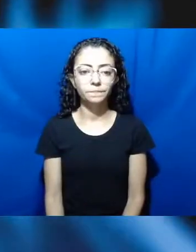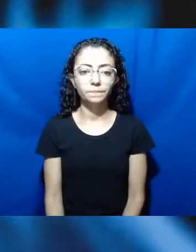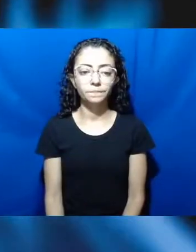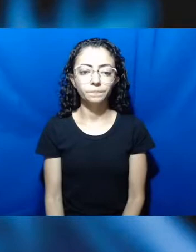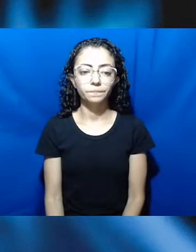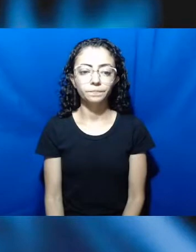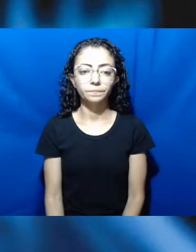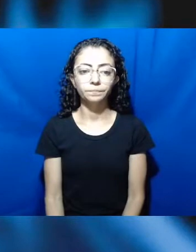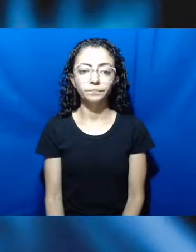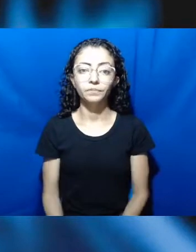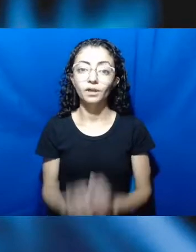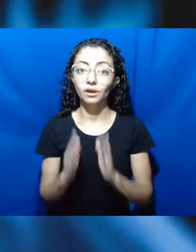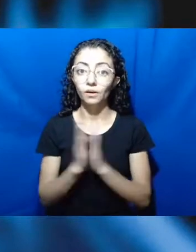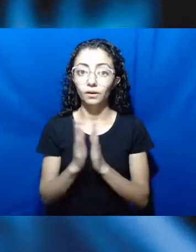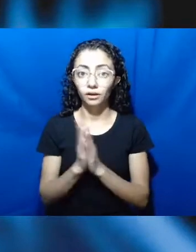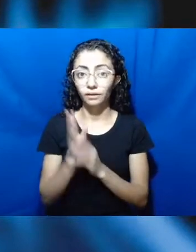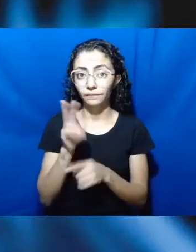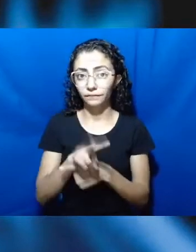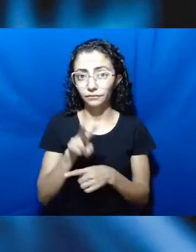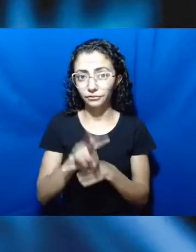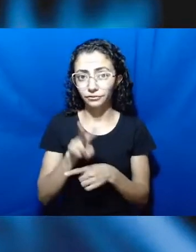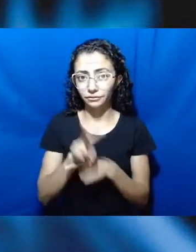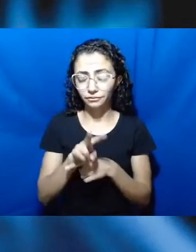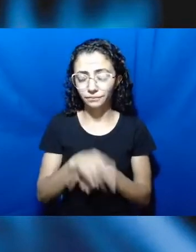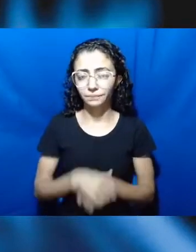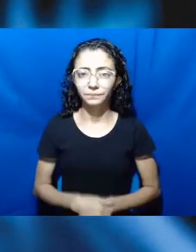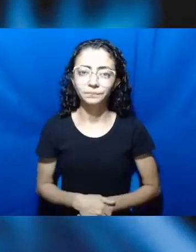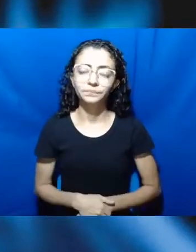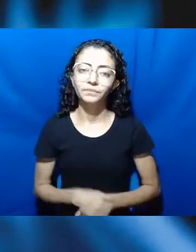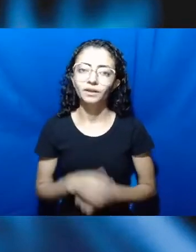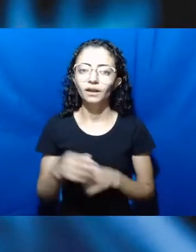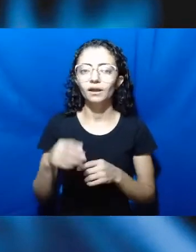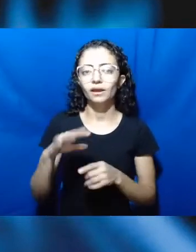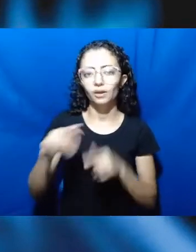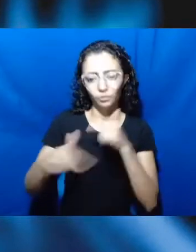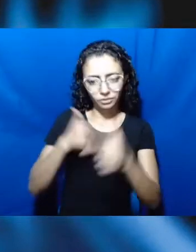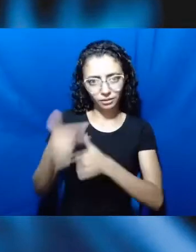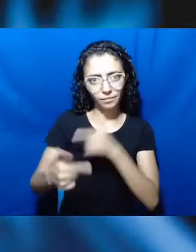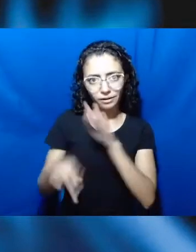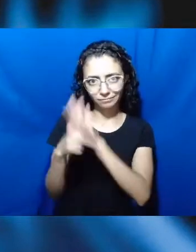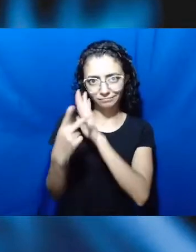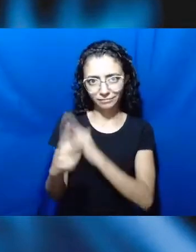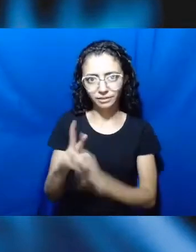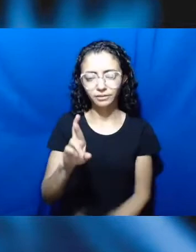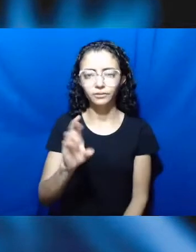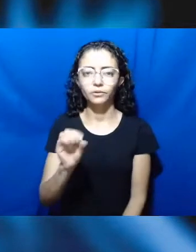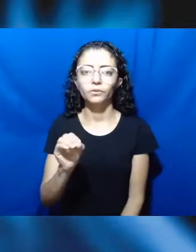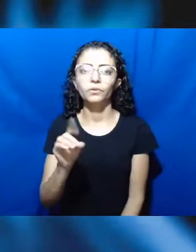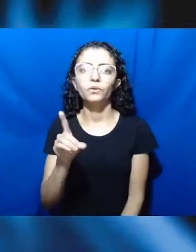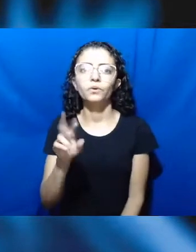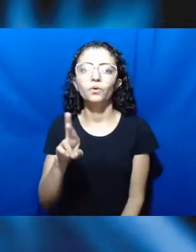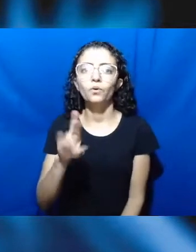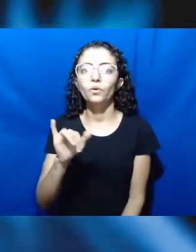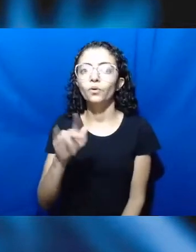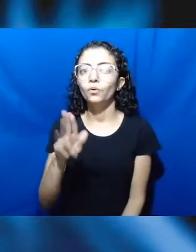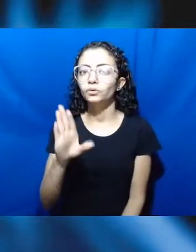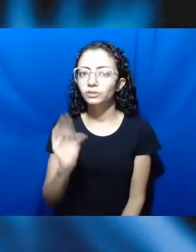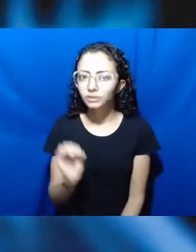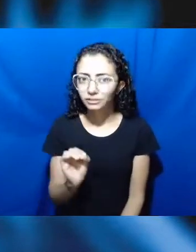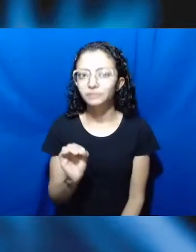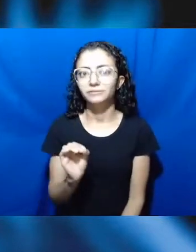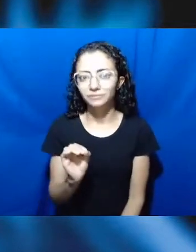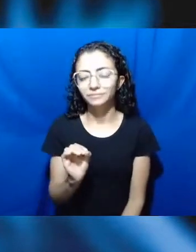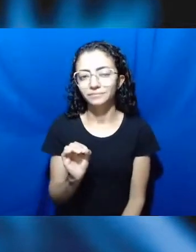Orai e vigiai, né? O trabalho do Rodrigo, lá do Congresso, da Câmara, foi inspirado no